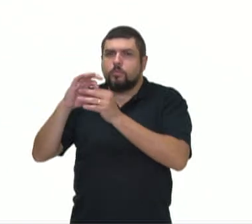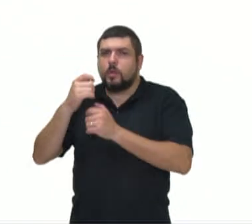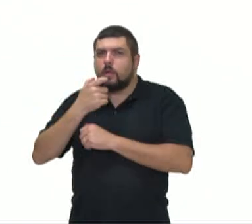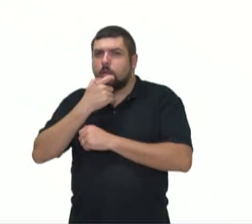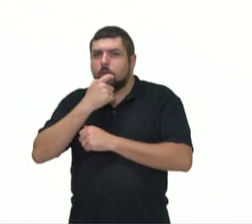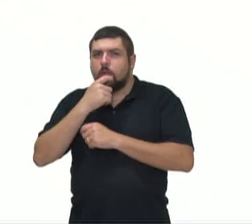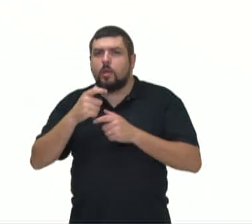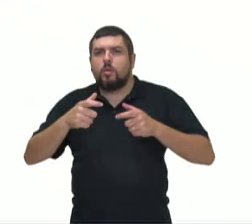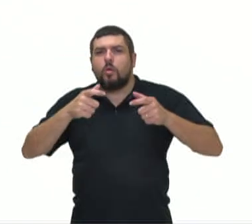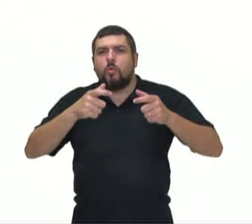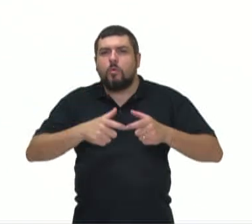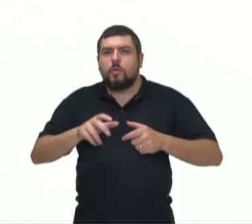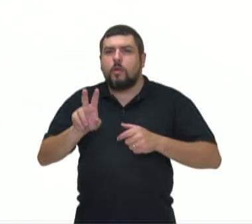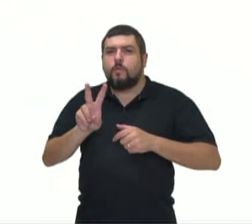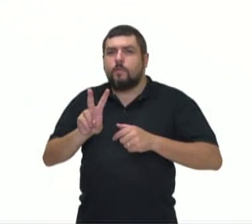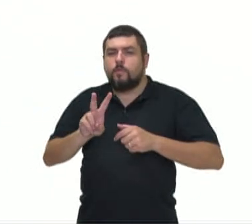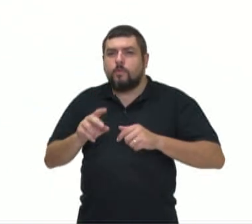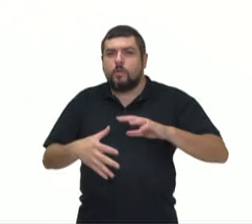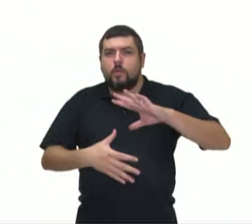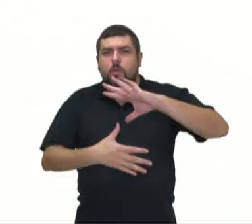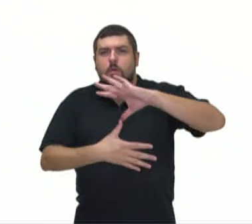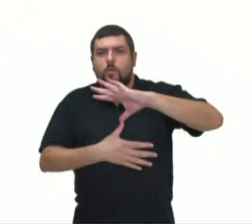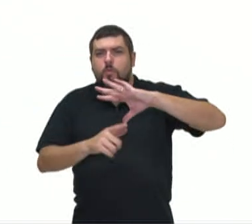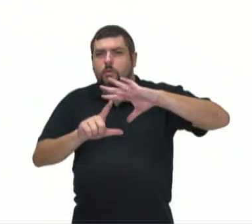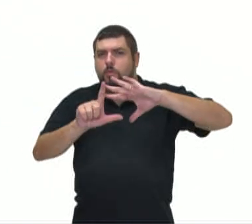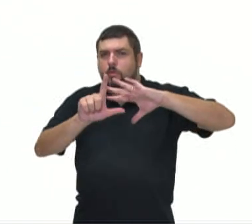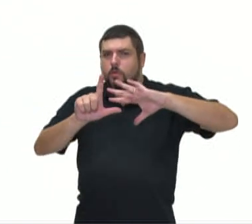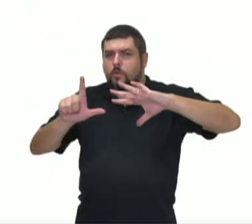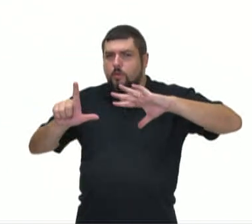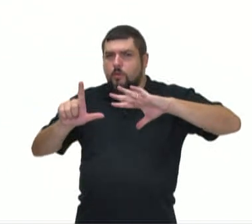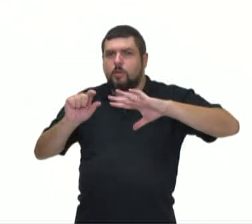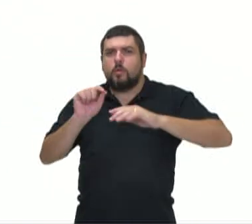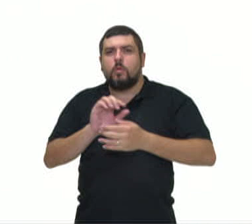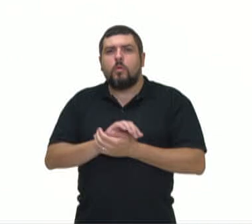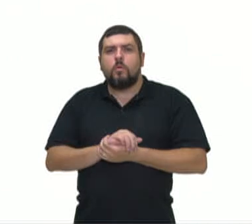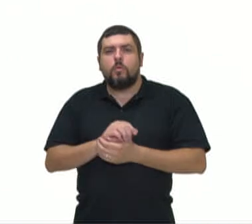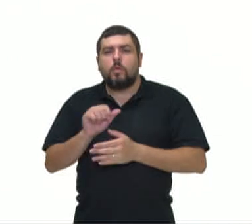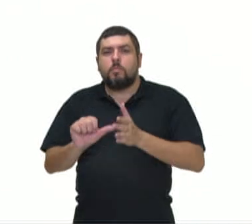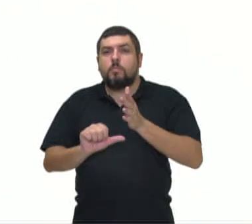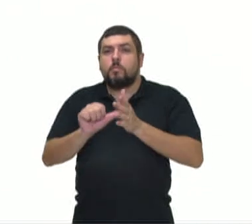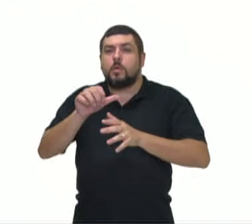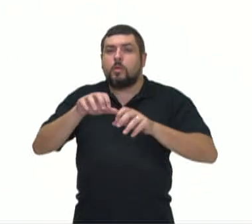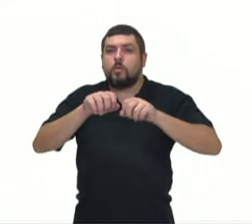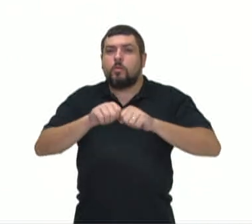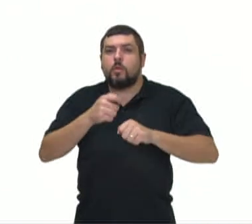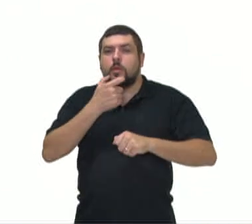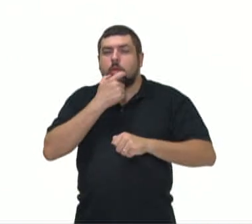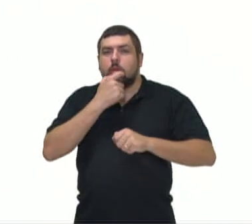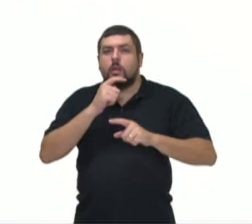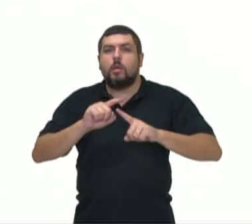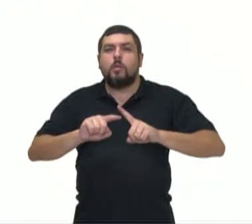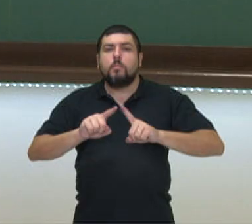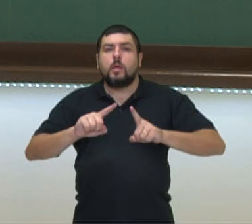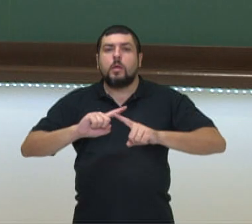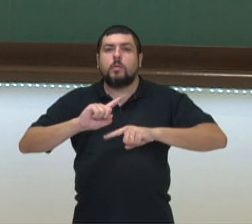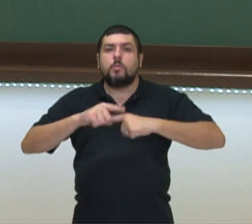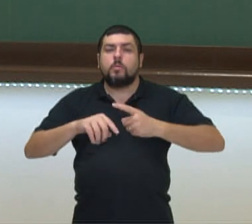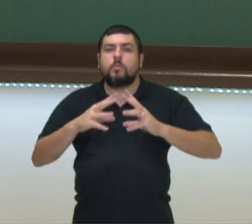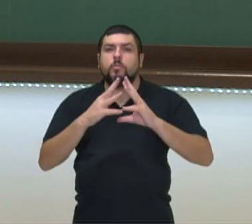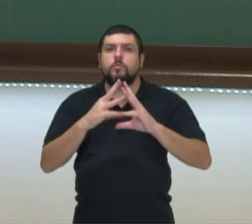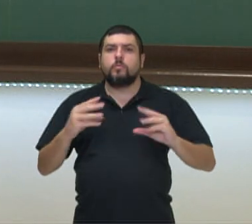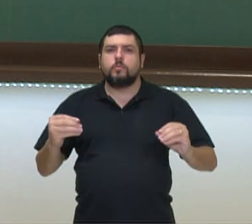Virgínia, costa leste, a primeira colônia inglesa na América. Pouco tempo depois, porém, a colônia